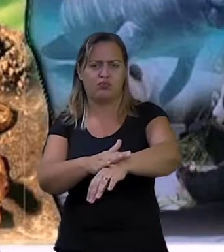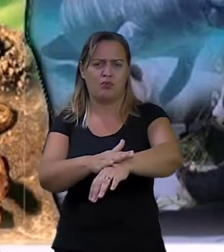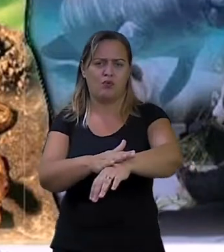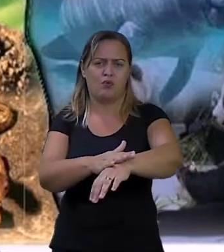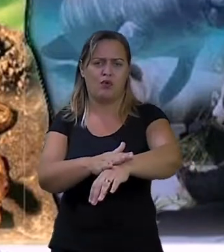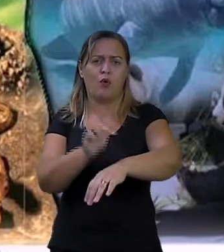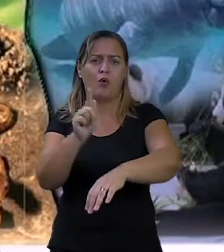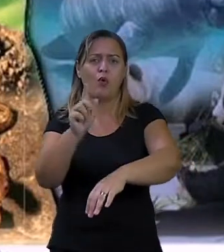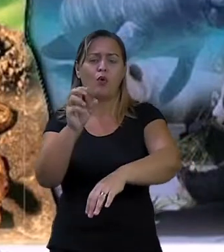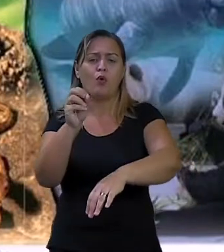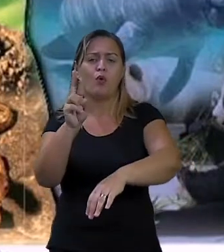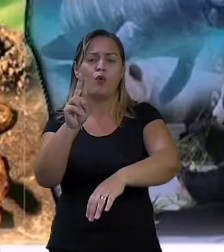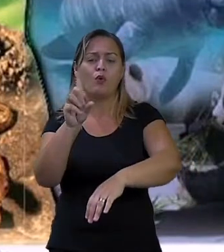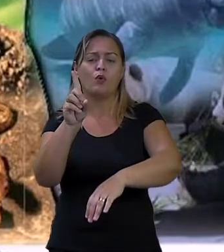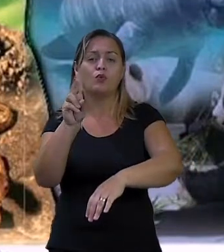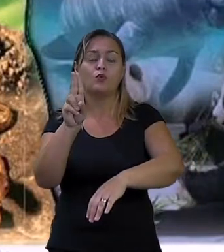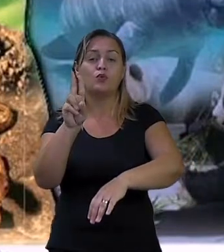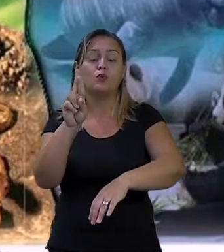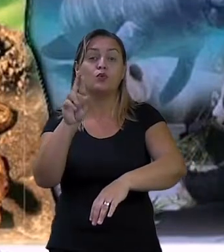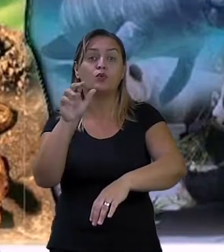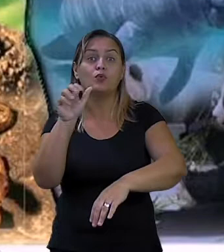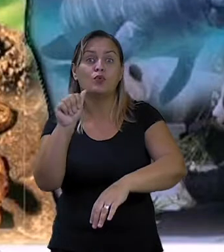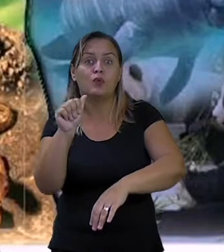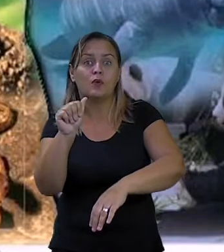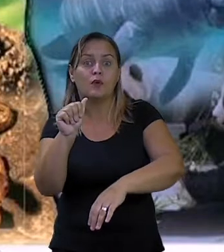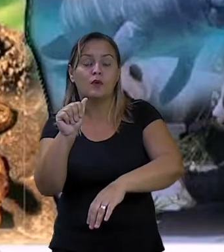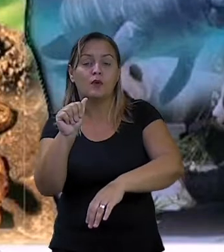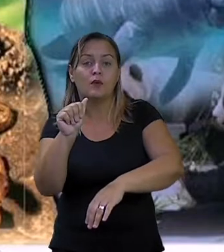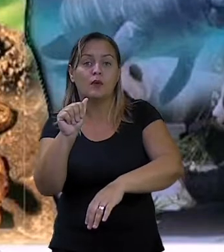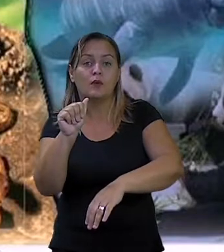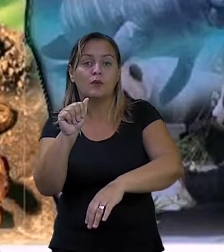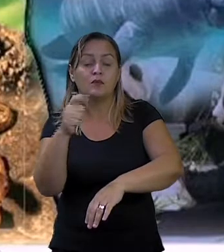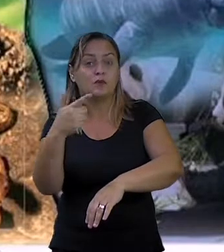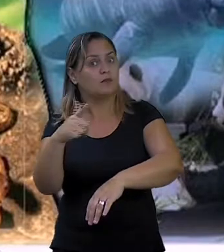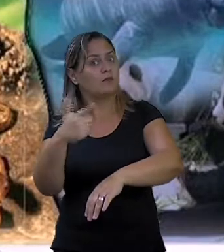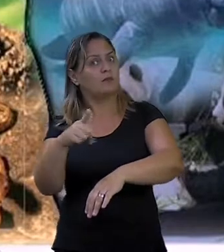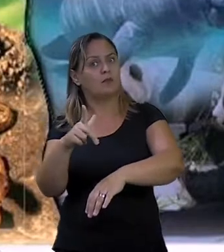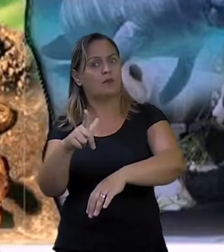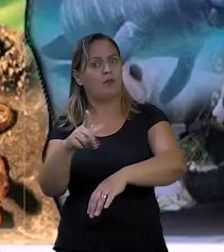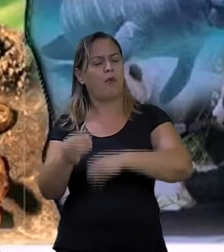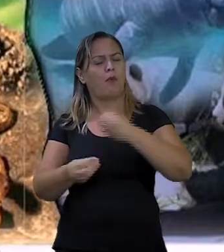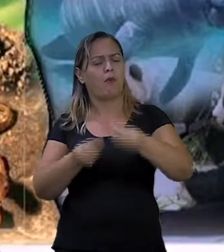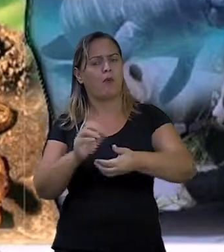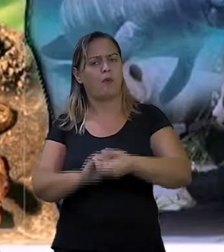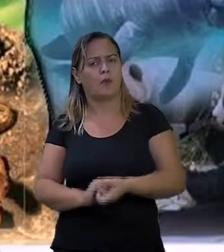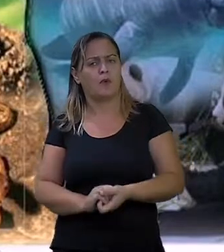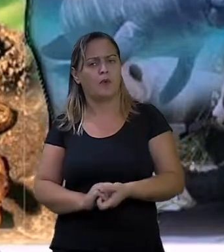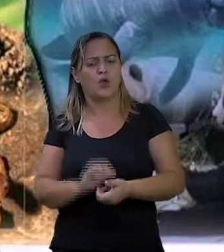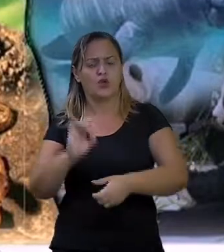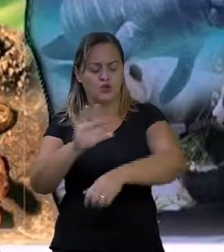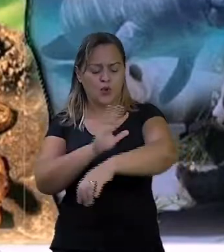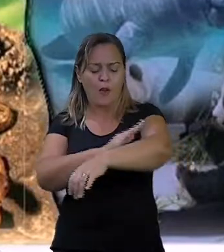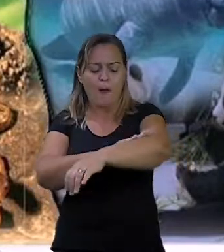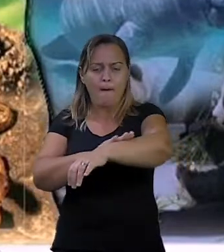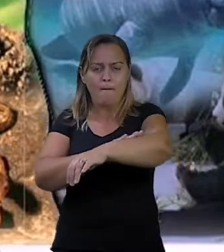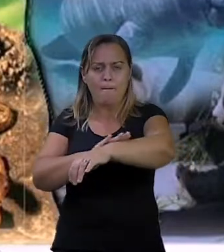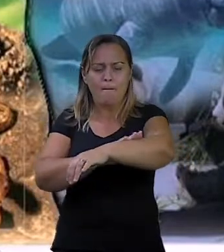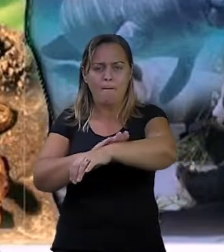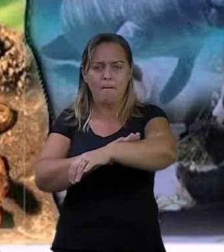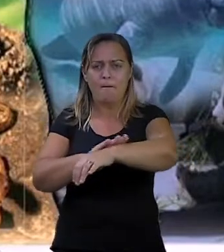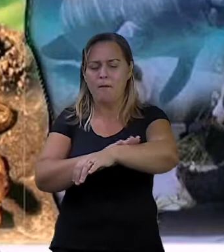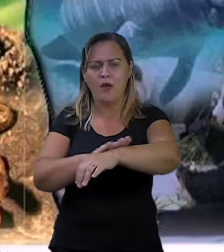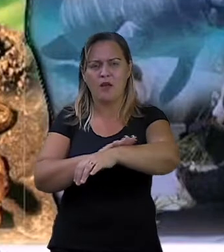frio, porque só a nossa pele e o pelo que nós temos no nosso corpo não seria suficiente para nos manter